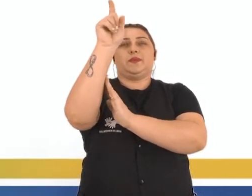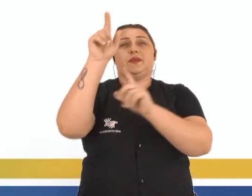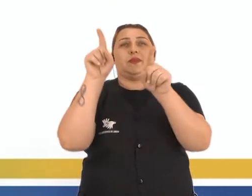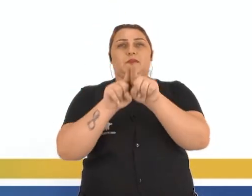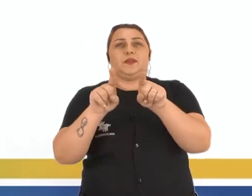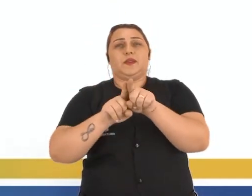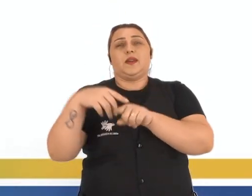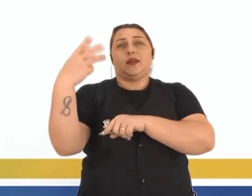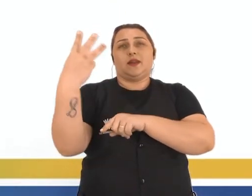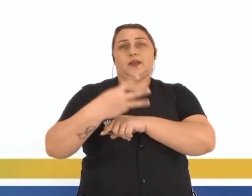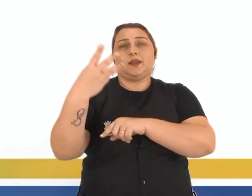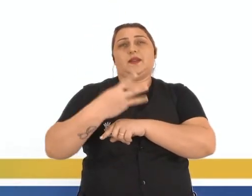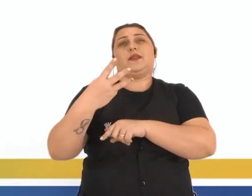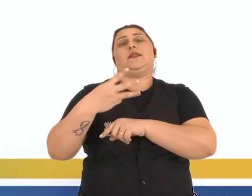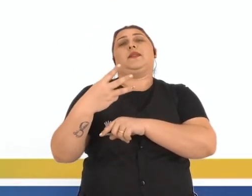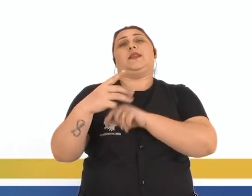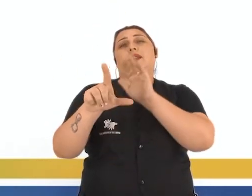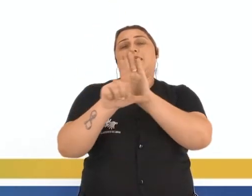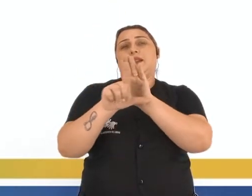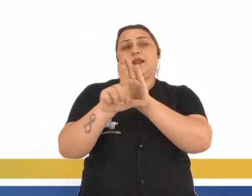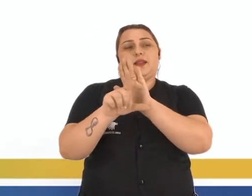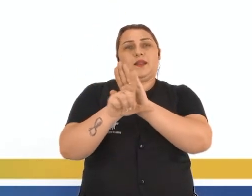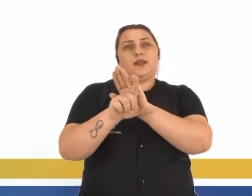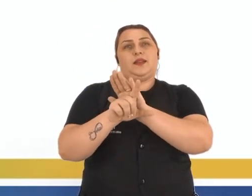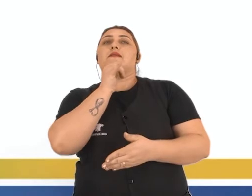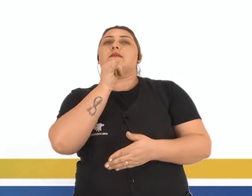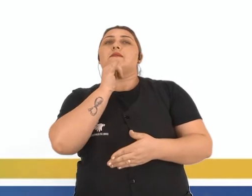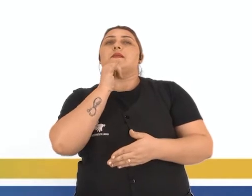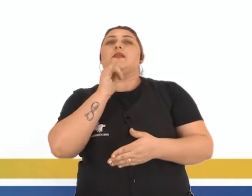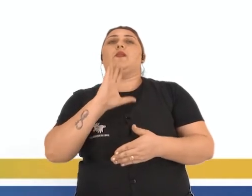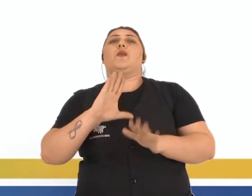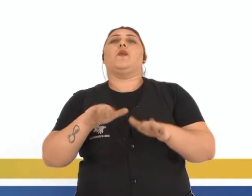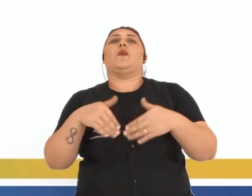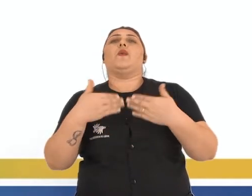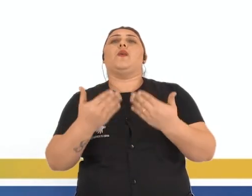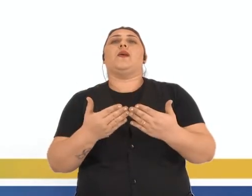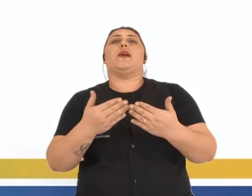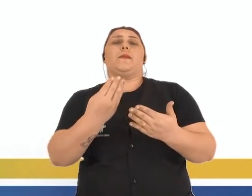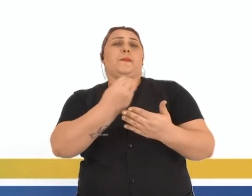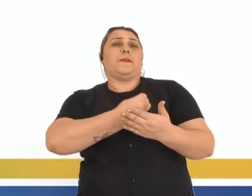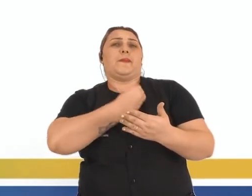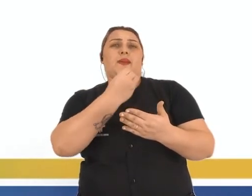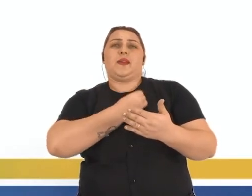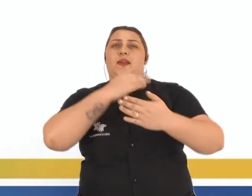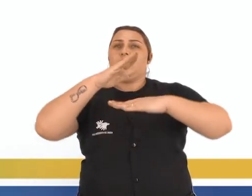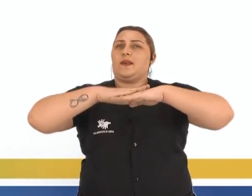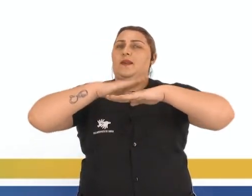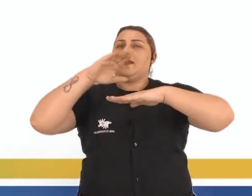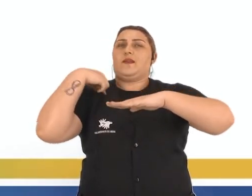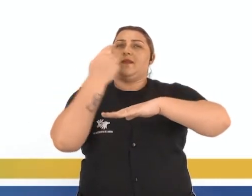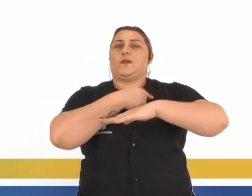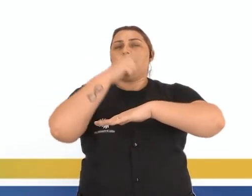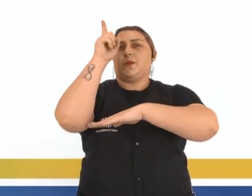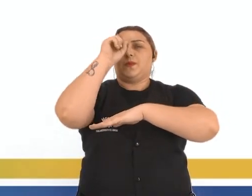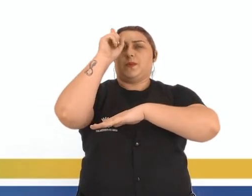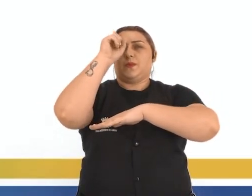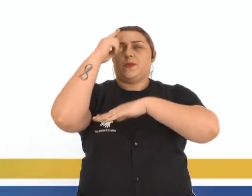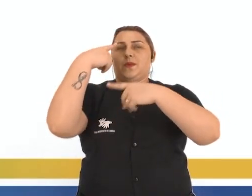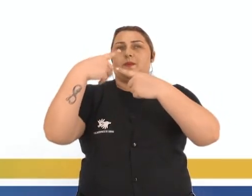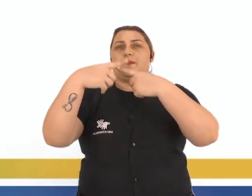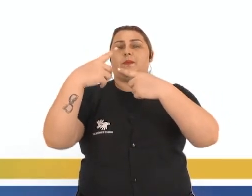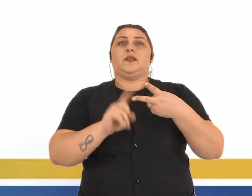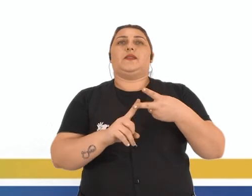combustível renovável. Já o não renovável, ele é fruto de um processo que leva milhões de anos, milhares de